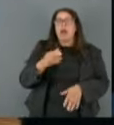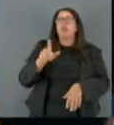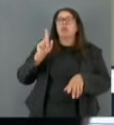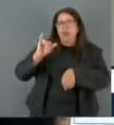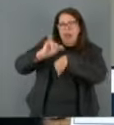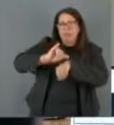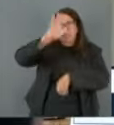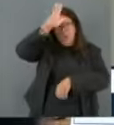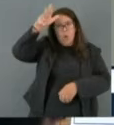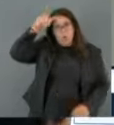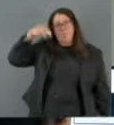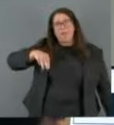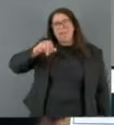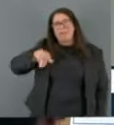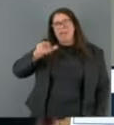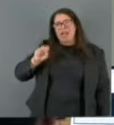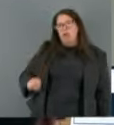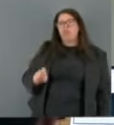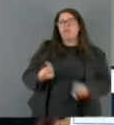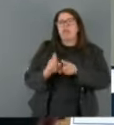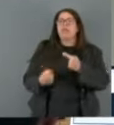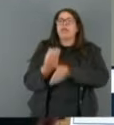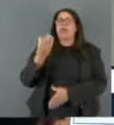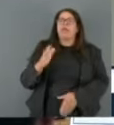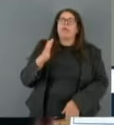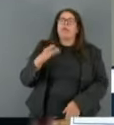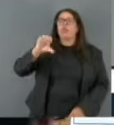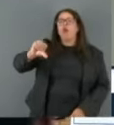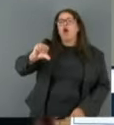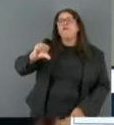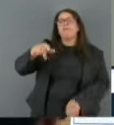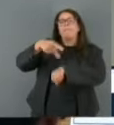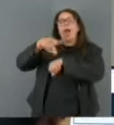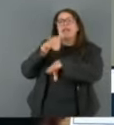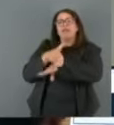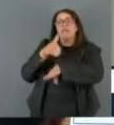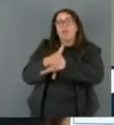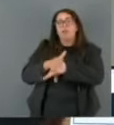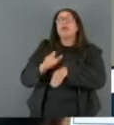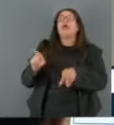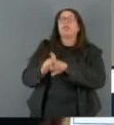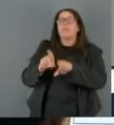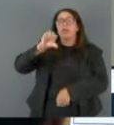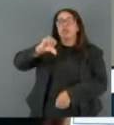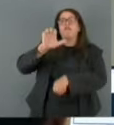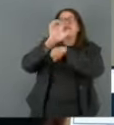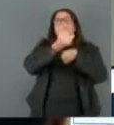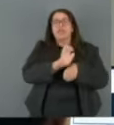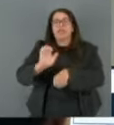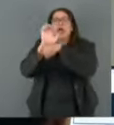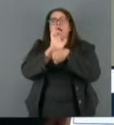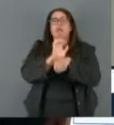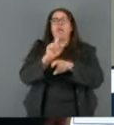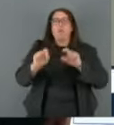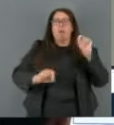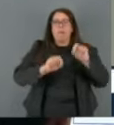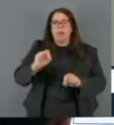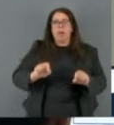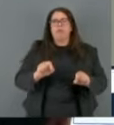ano, que vai congregar 9 países lindeiros à Amazônia Legal e 9 estados para combater